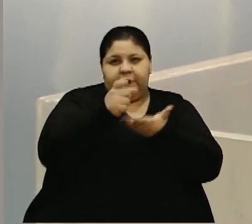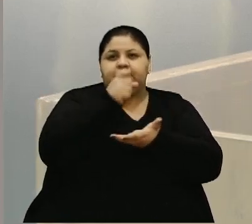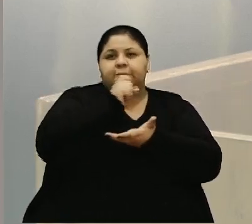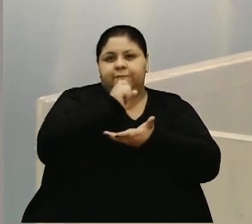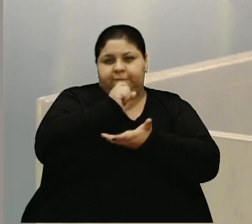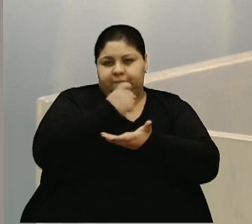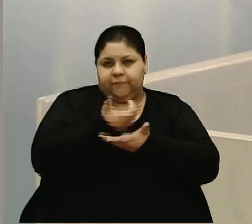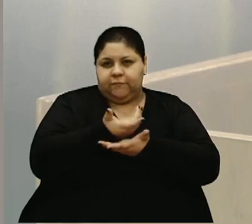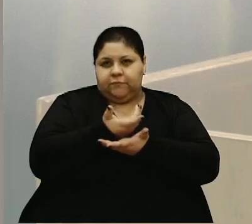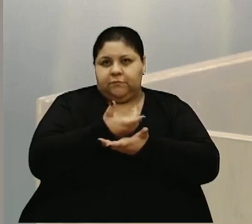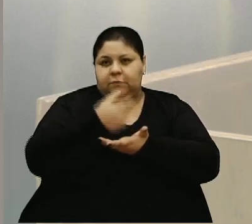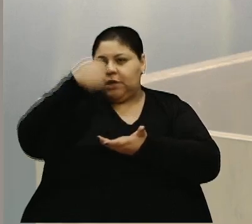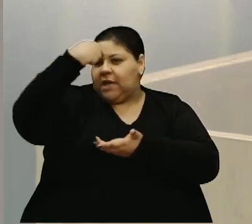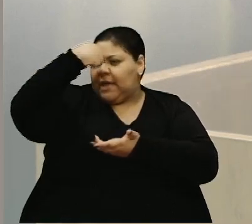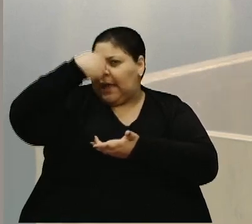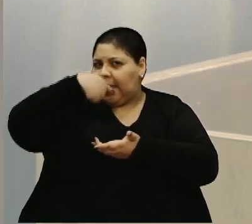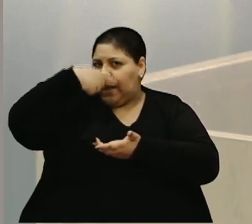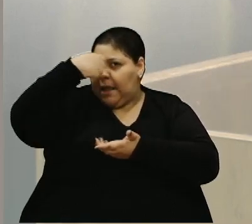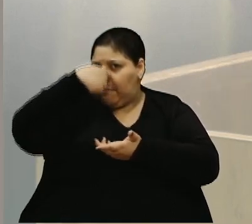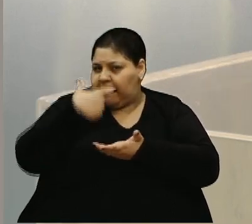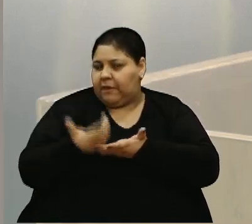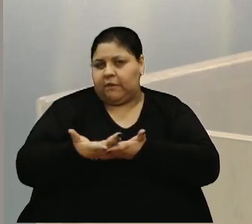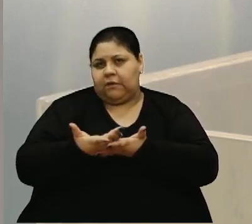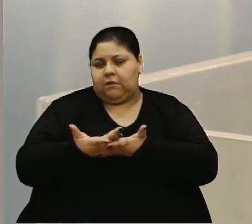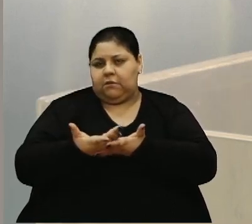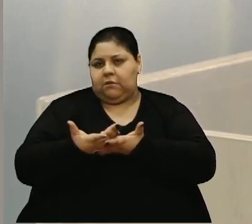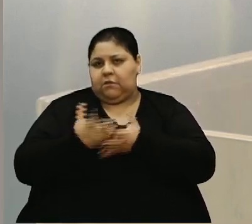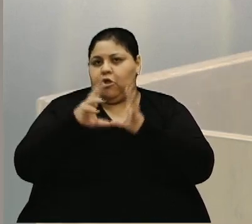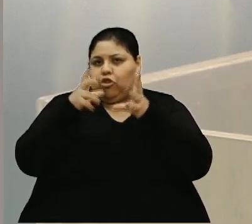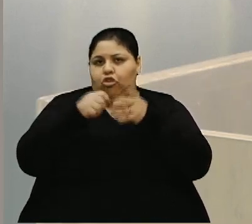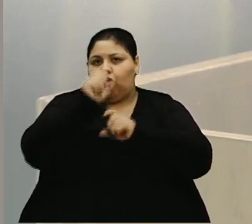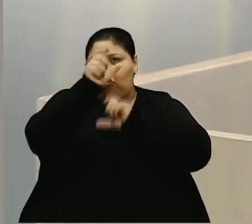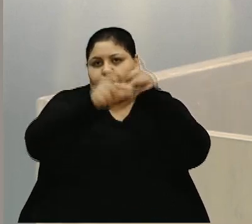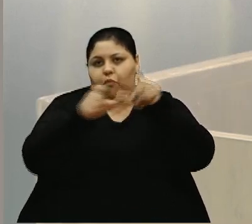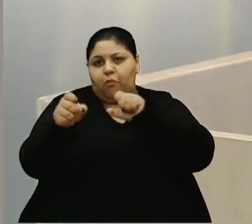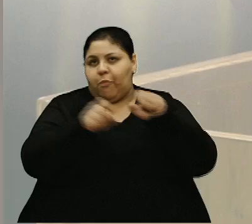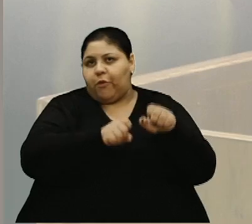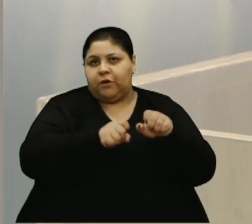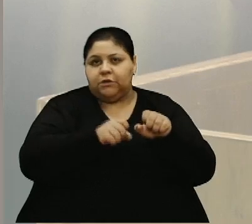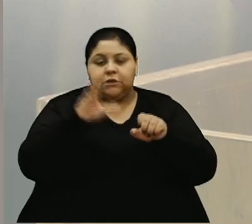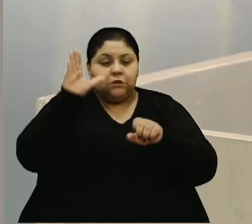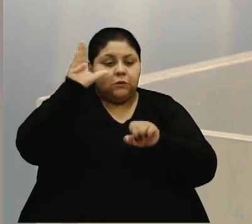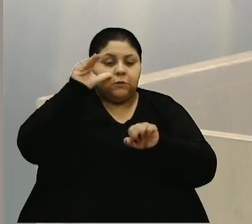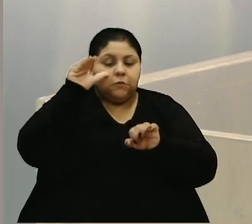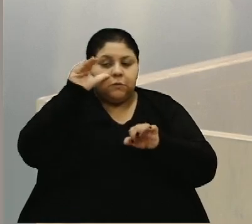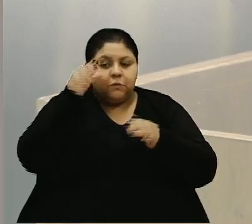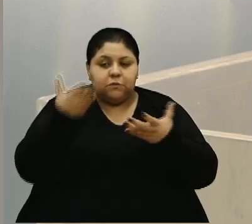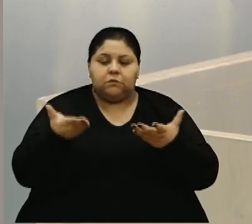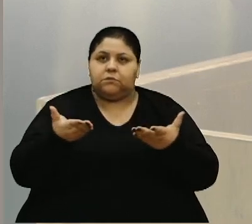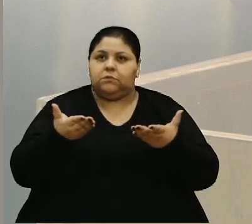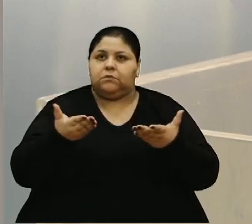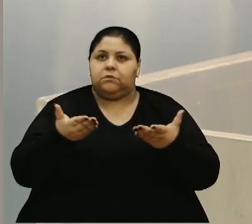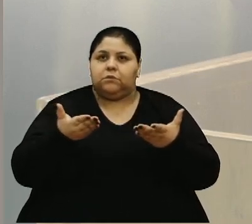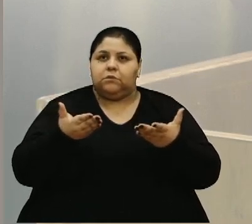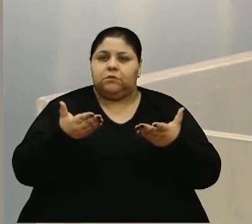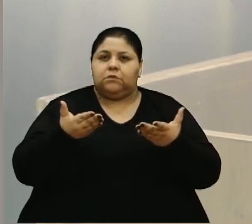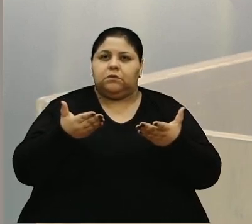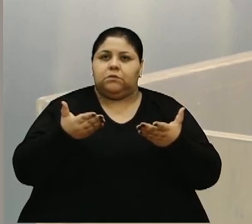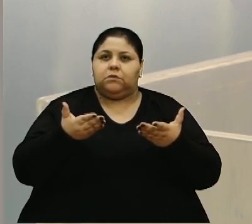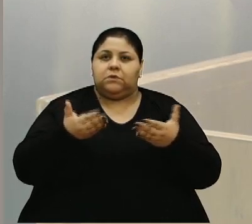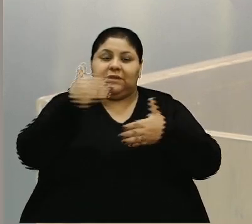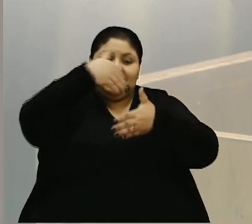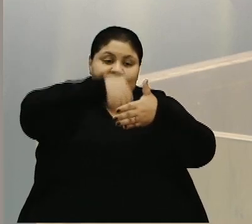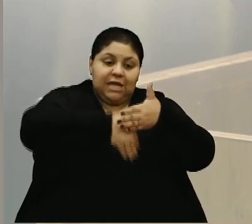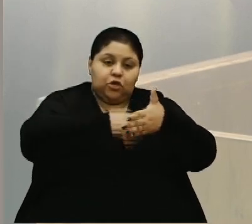é parte gripal, todas essas pessoas podem ficar em observação nessa parte do hospital de